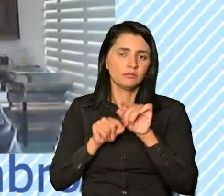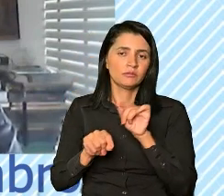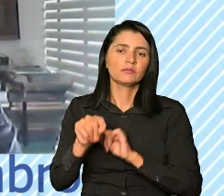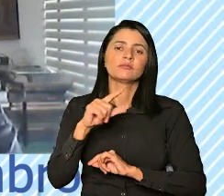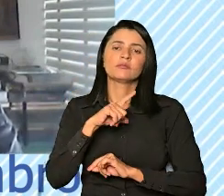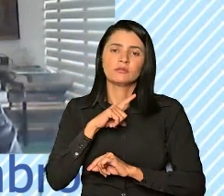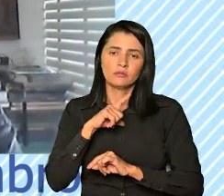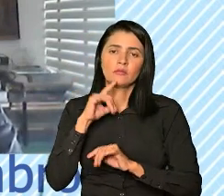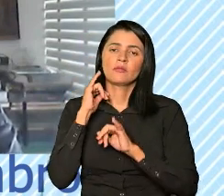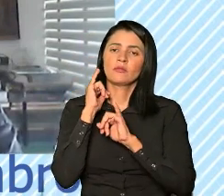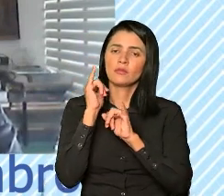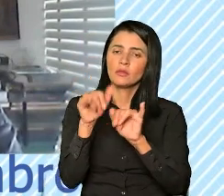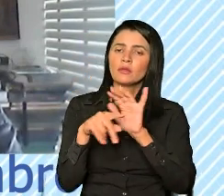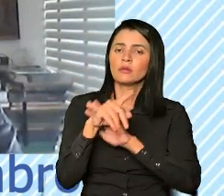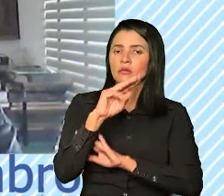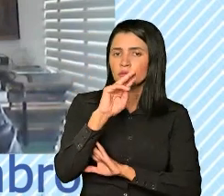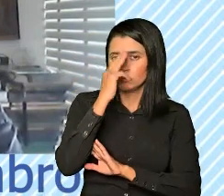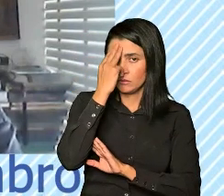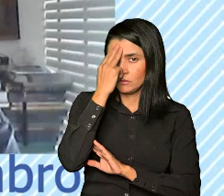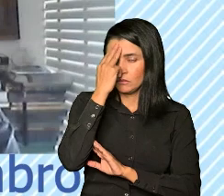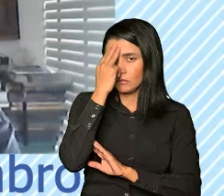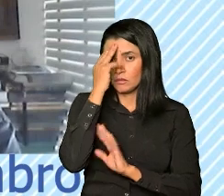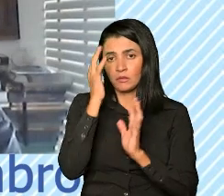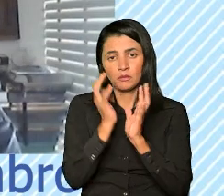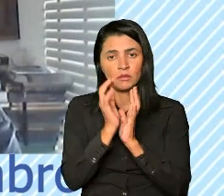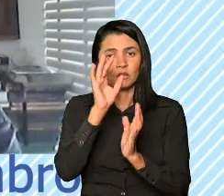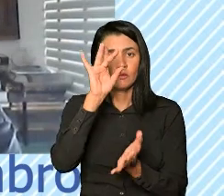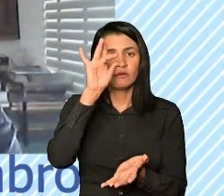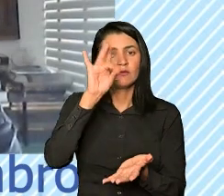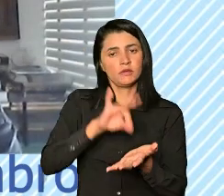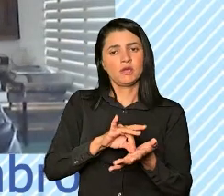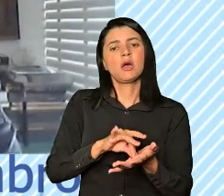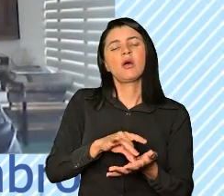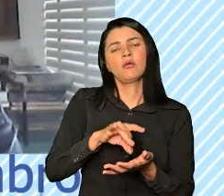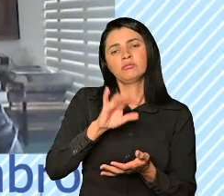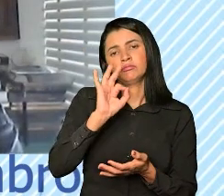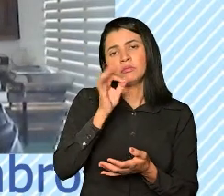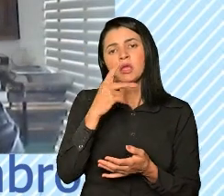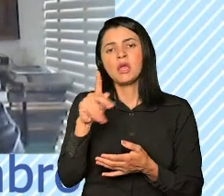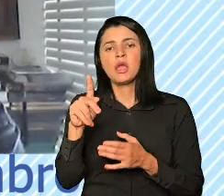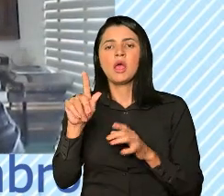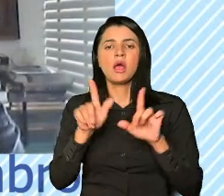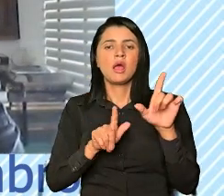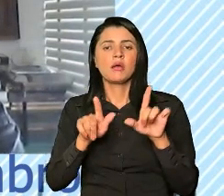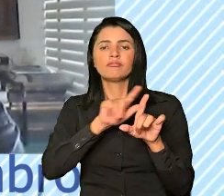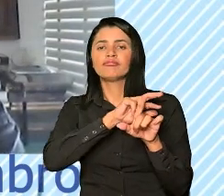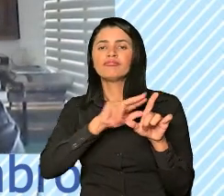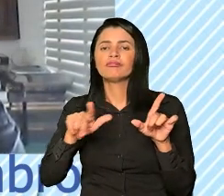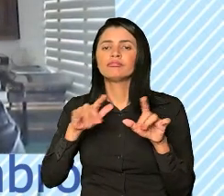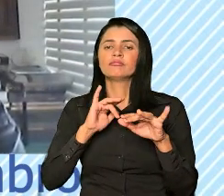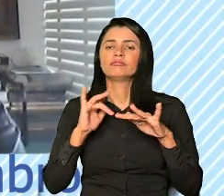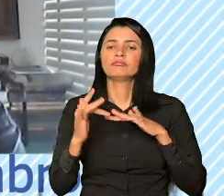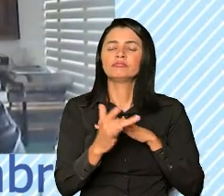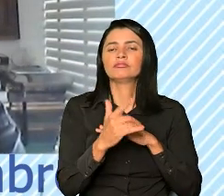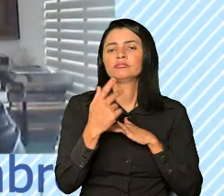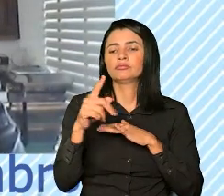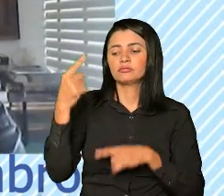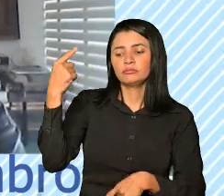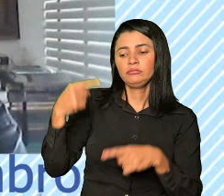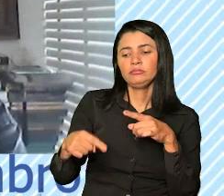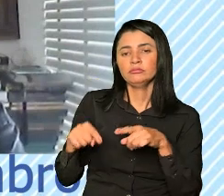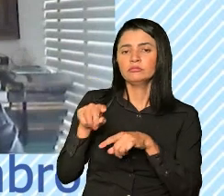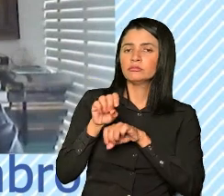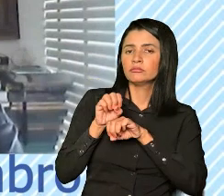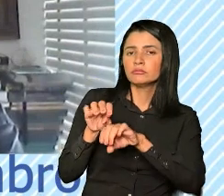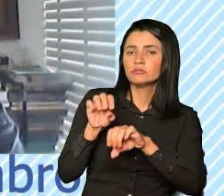divulgação dessa memória coletiva oficial, evidentemente, pelos meios de comunicação de massa, pela uma política